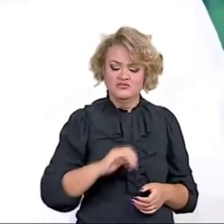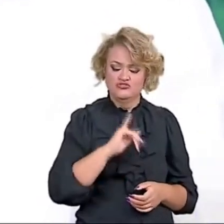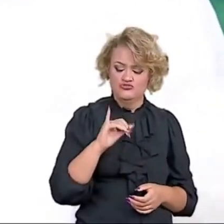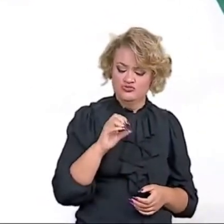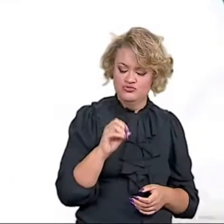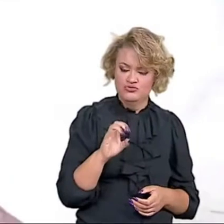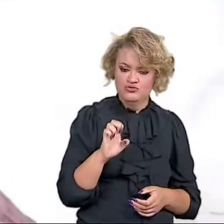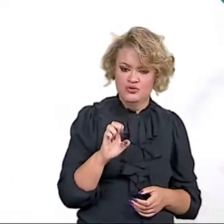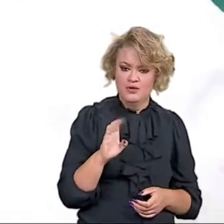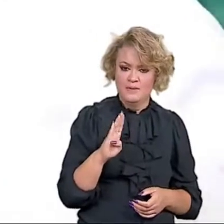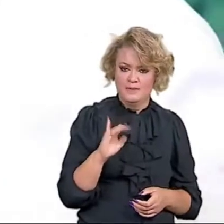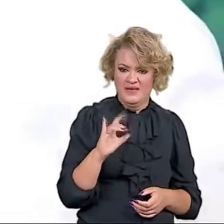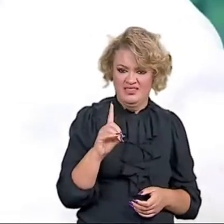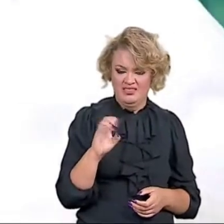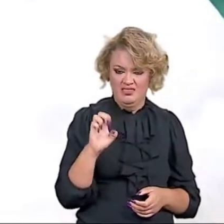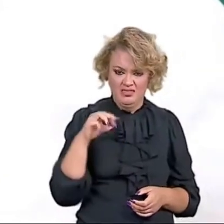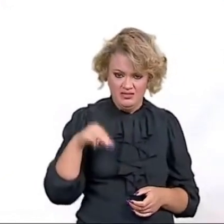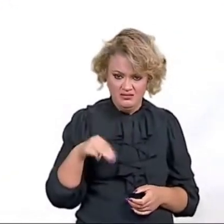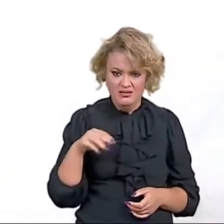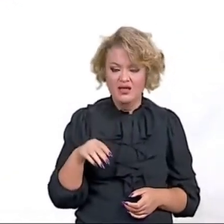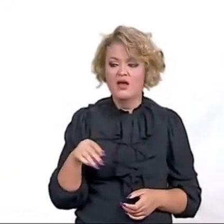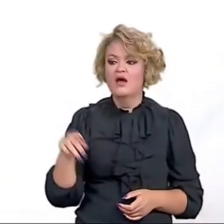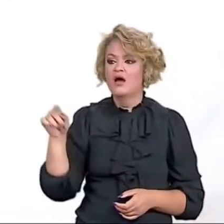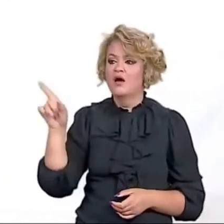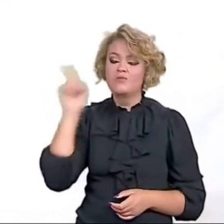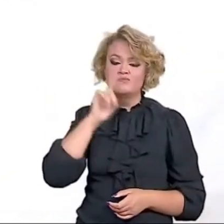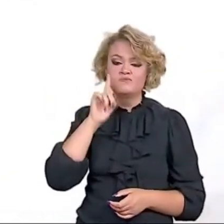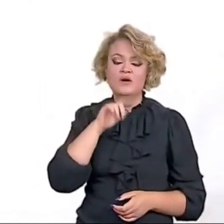Estados Unidos arrumou 5 trilhões.